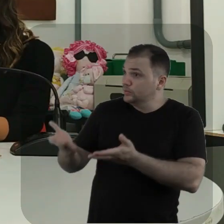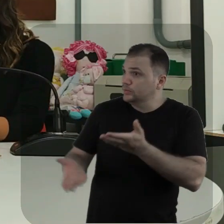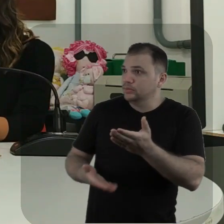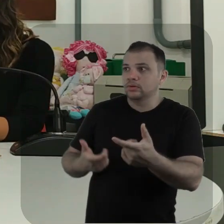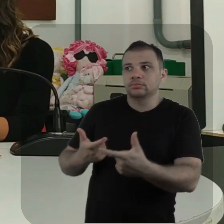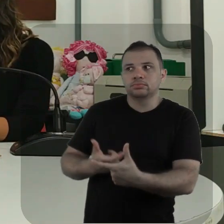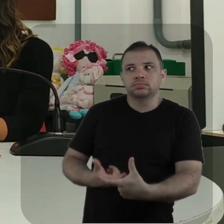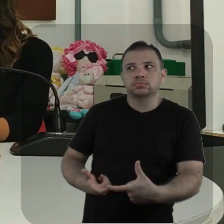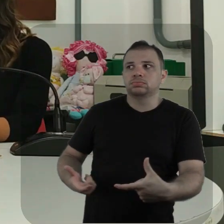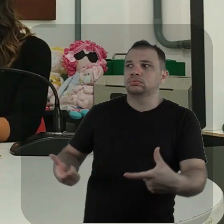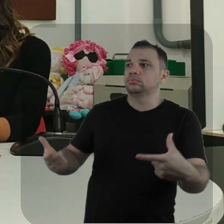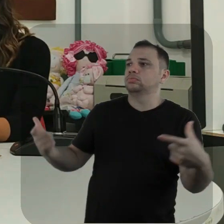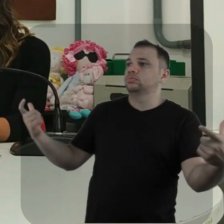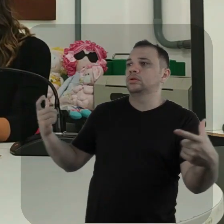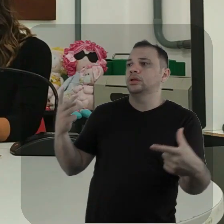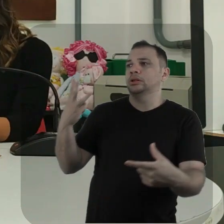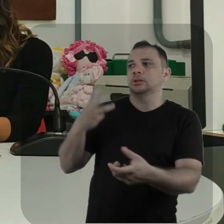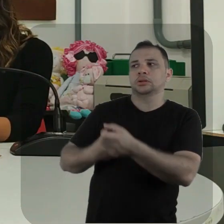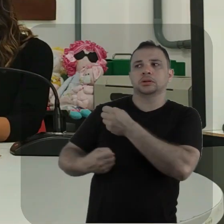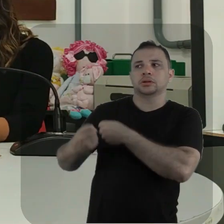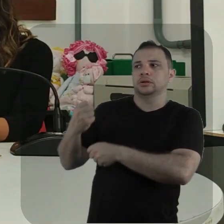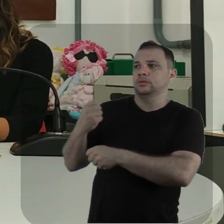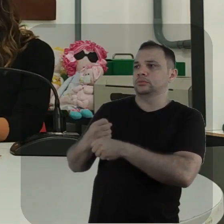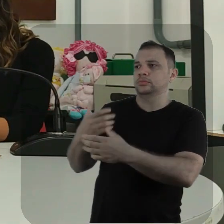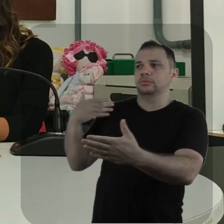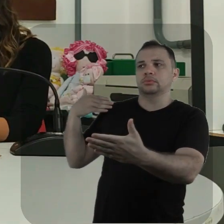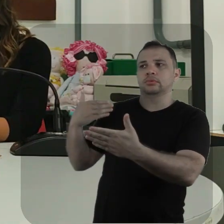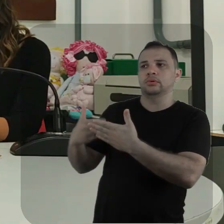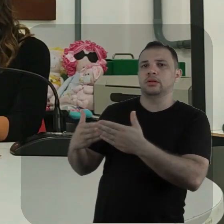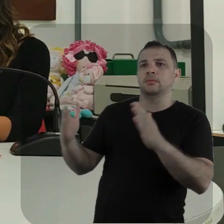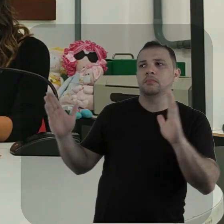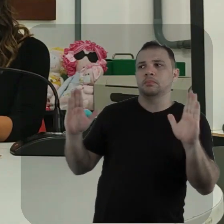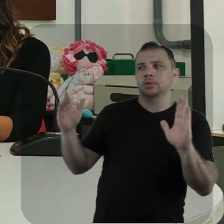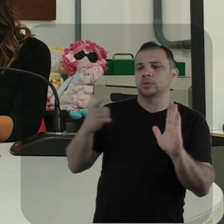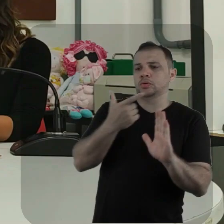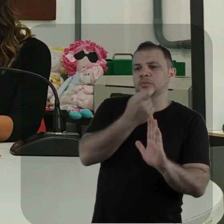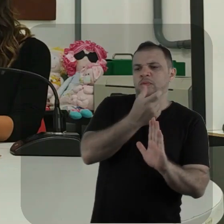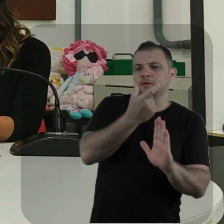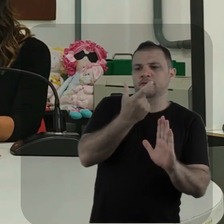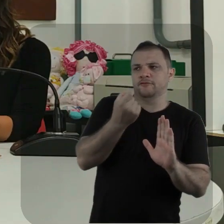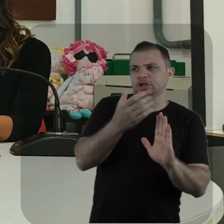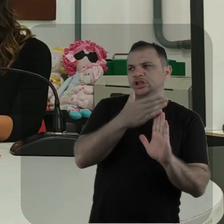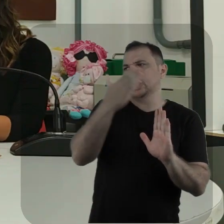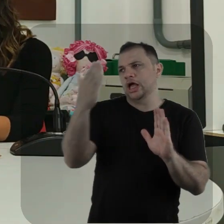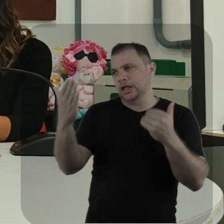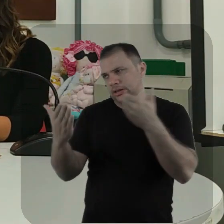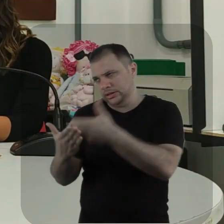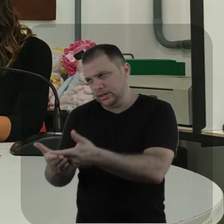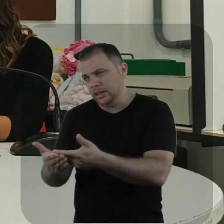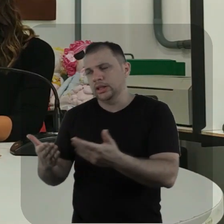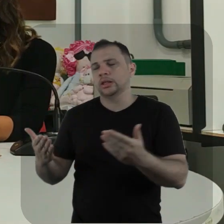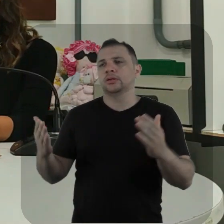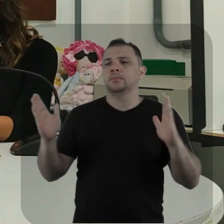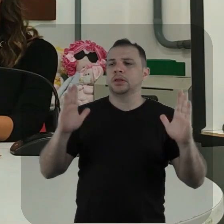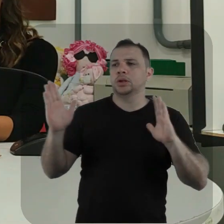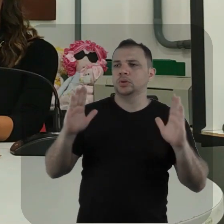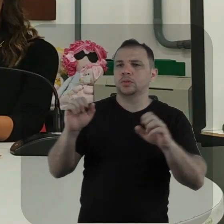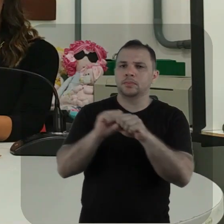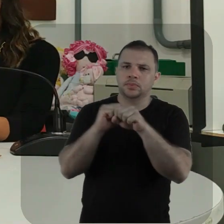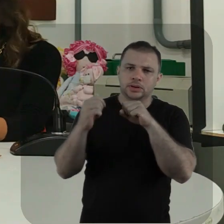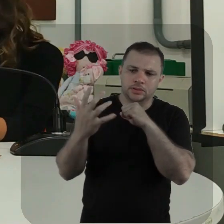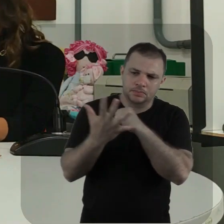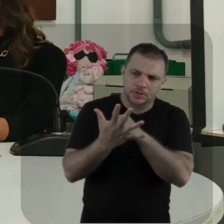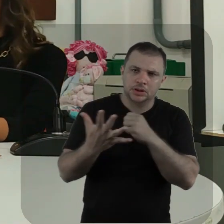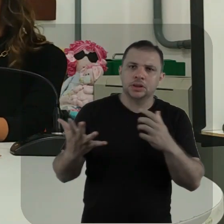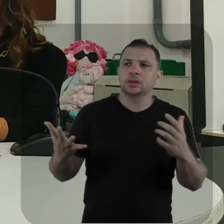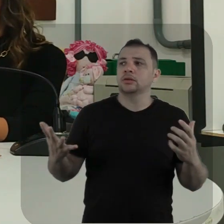nos últimos 3 anos, né? Vamos pegar aqui de 2020 para cá, o período pandêmico, levou as crianças